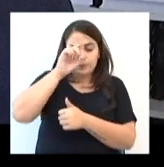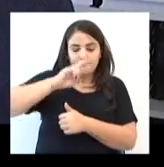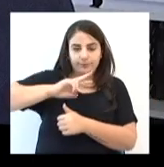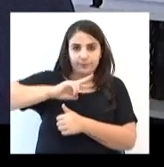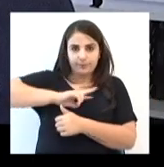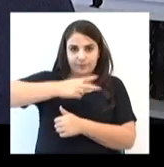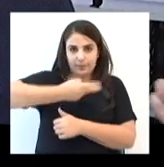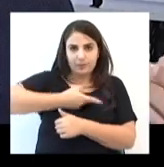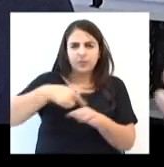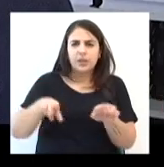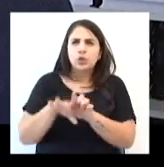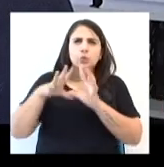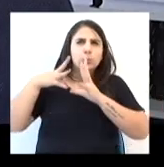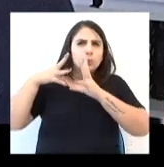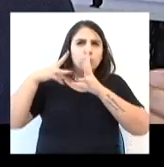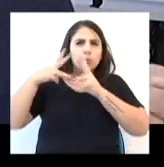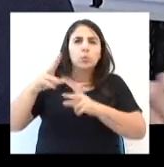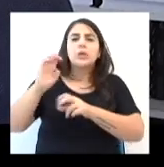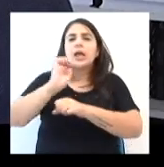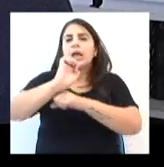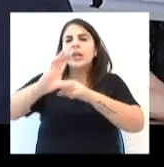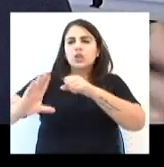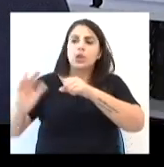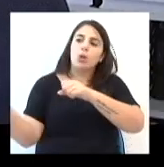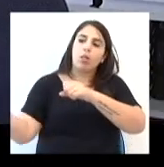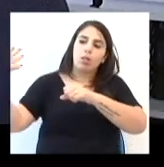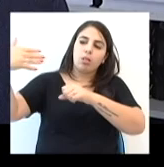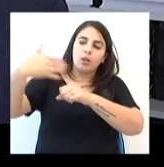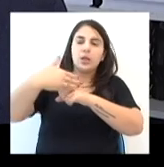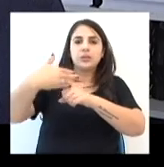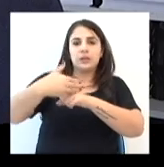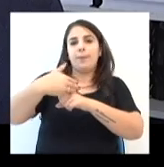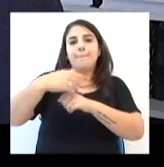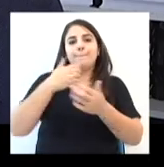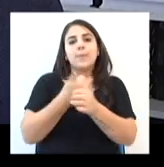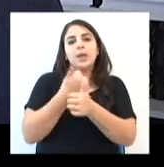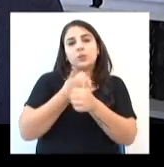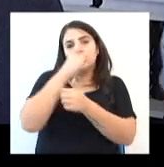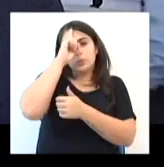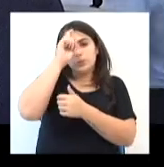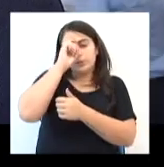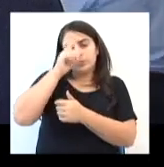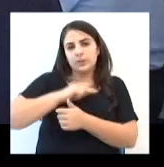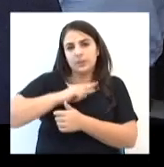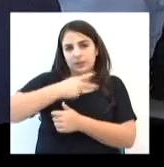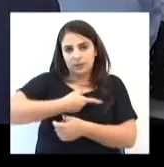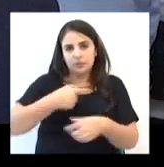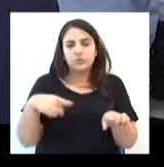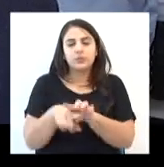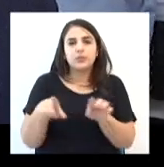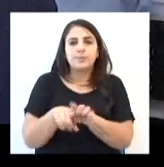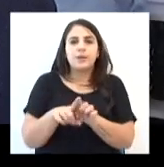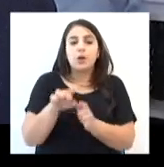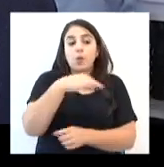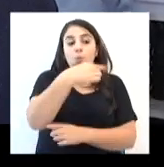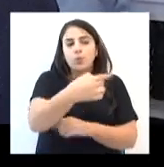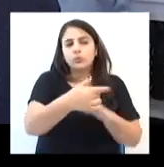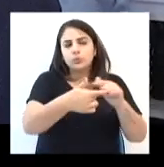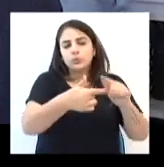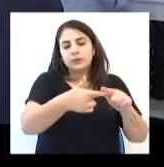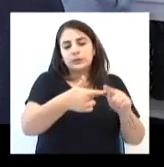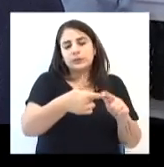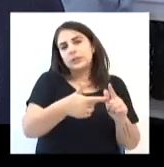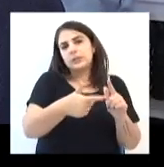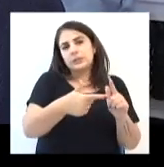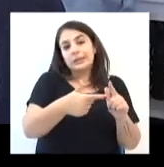que pegar todo aquele fluxo que vem ali do lado de Erechim, Sananduva, daquela região ali, e outro acesso que